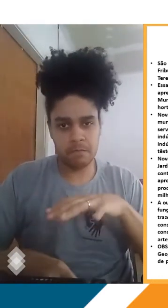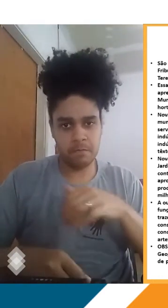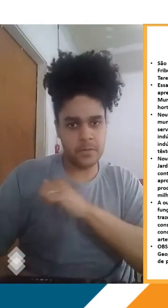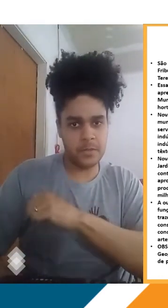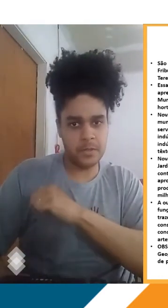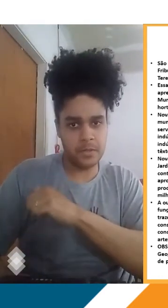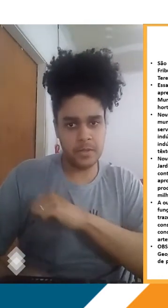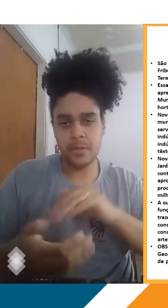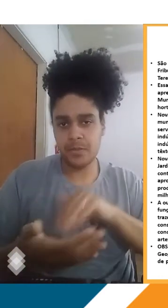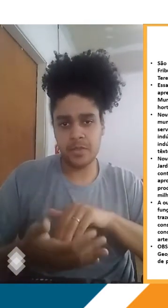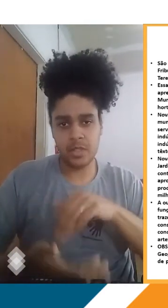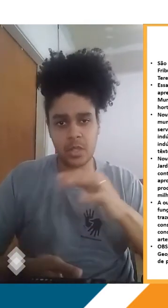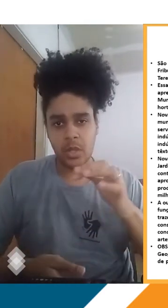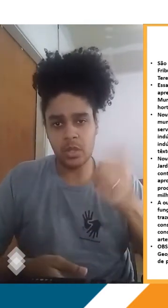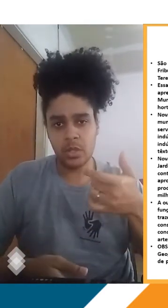ano de 2018.